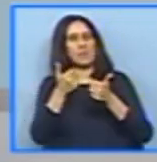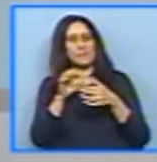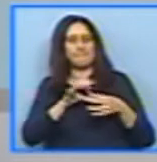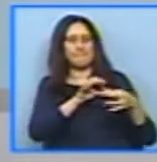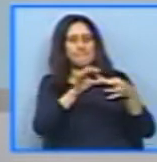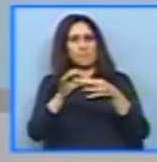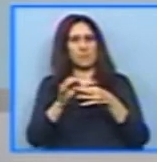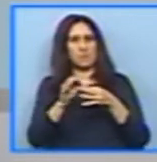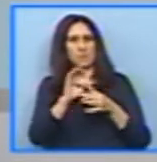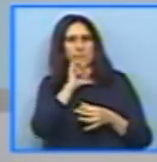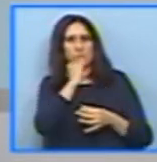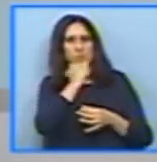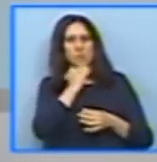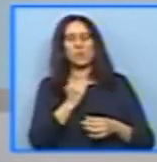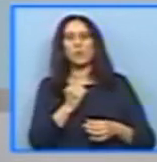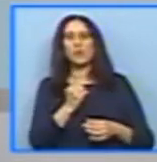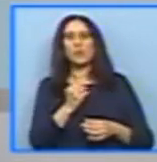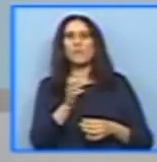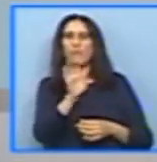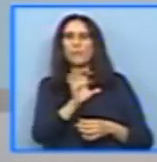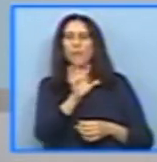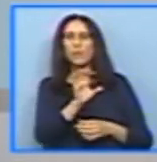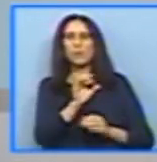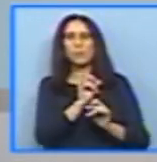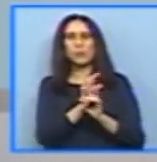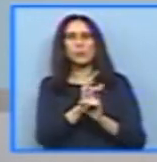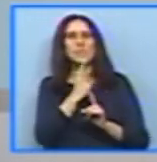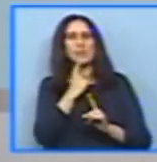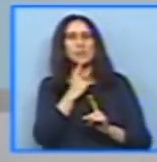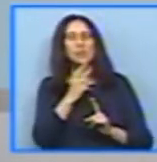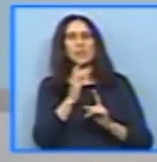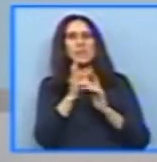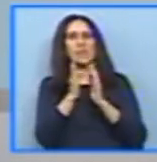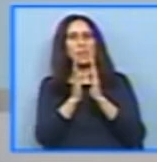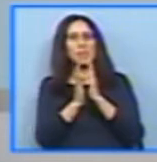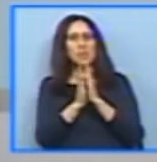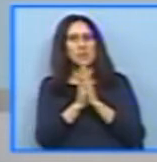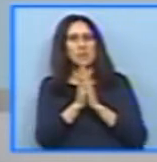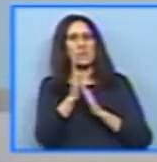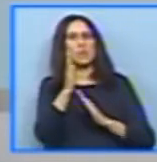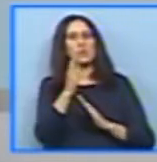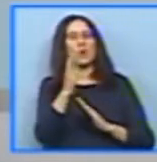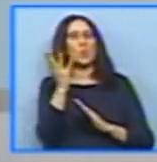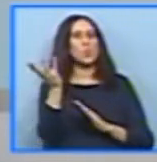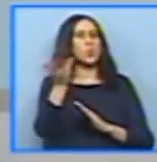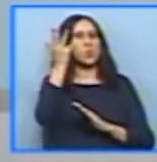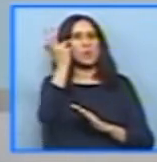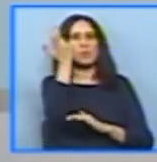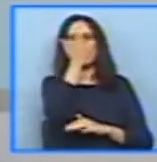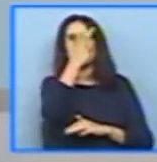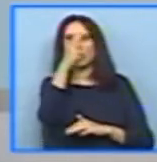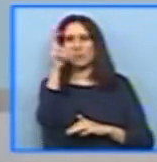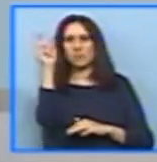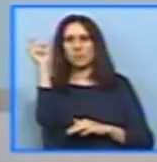forma, diríamos, falar do Deus infinitamente grande